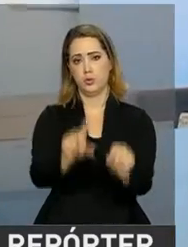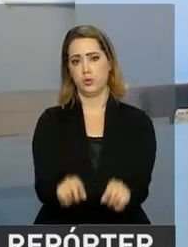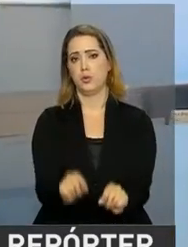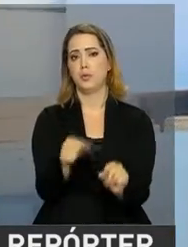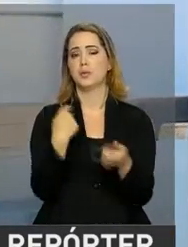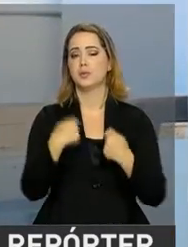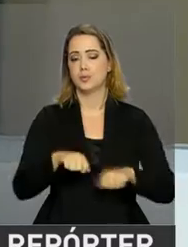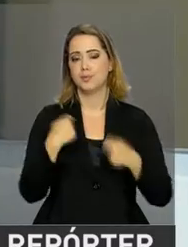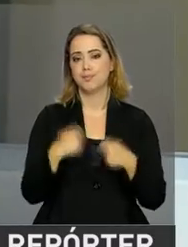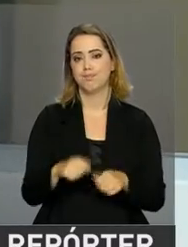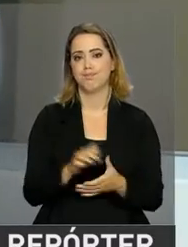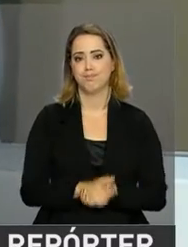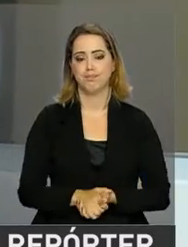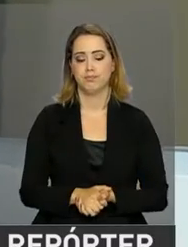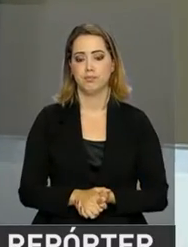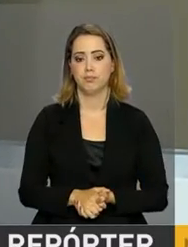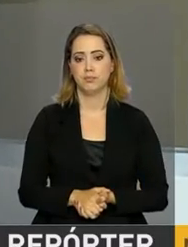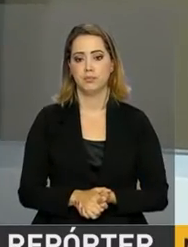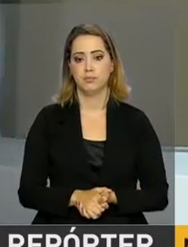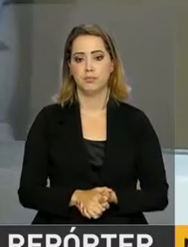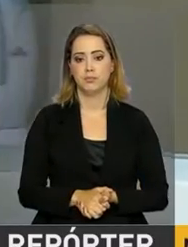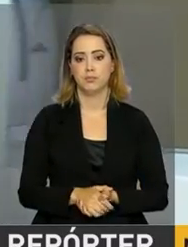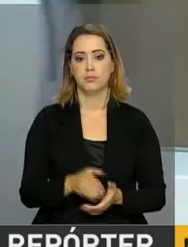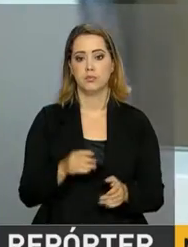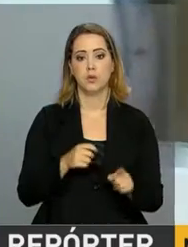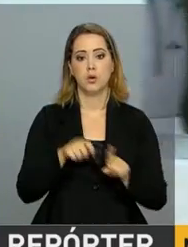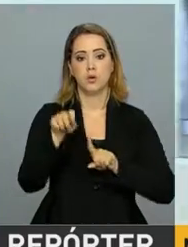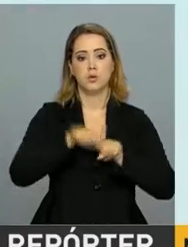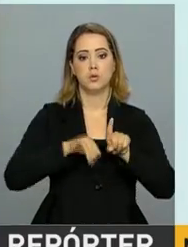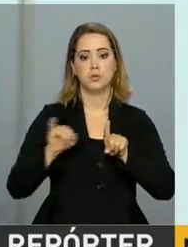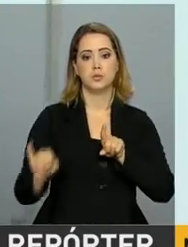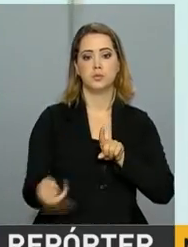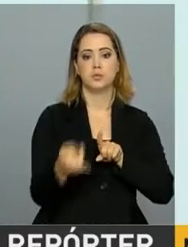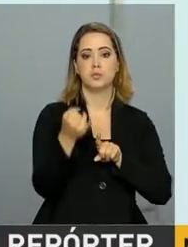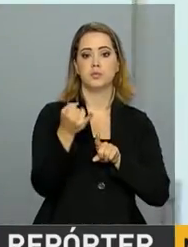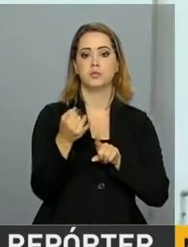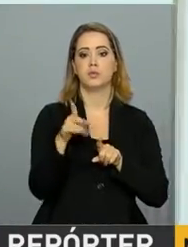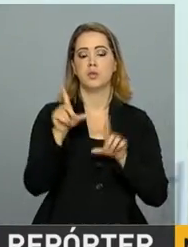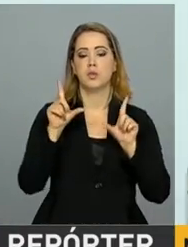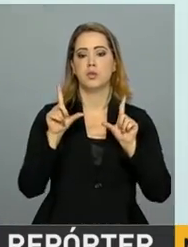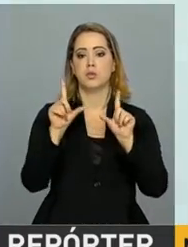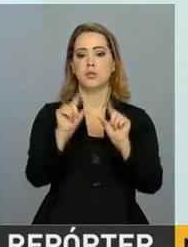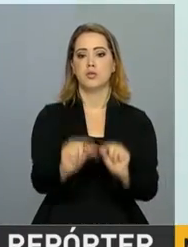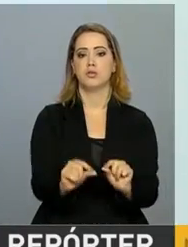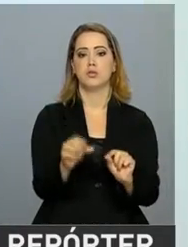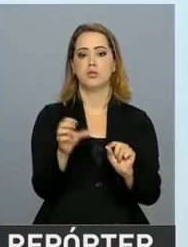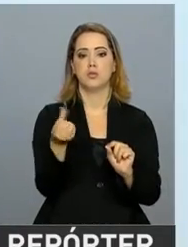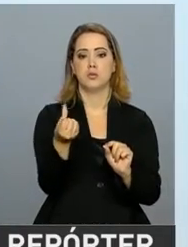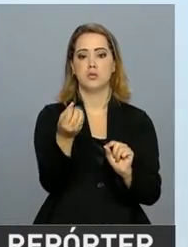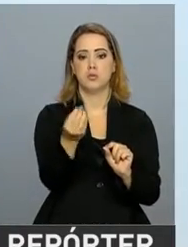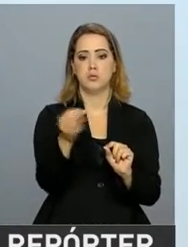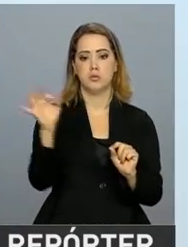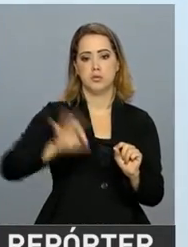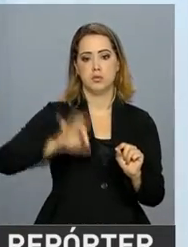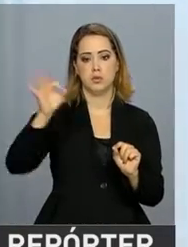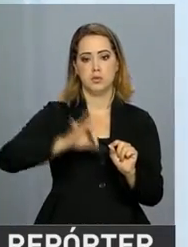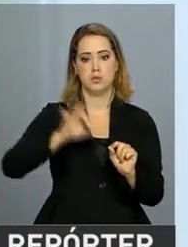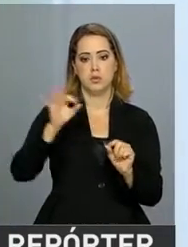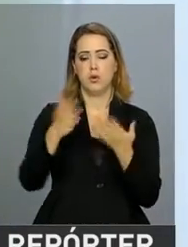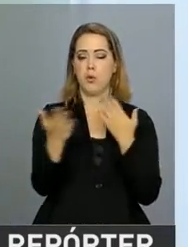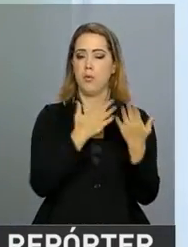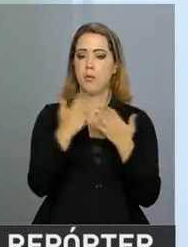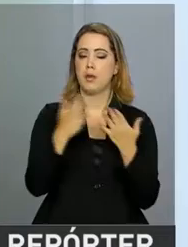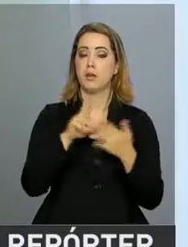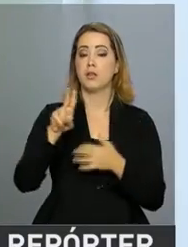os bebês em janeiro o número de doações de leite chega a cair quase 60% com relação a julho essa